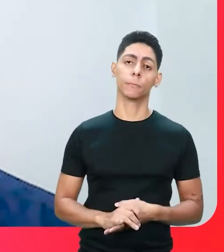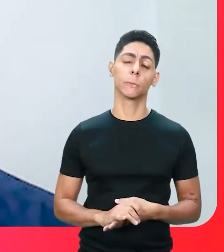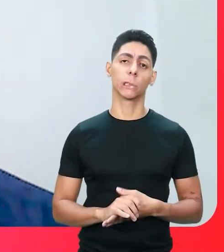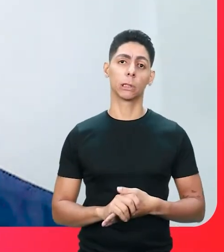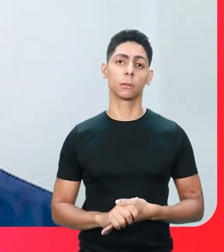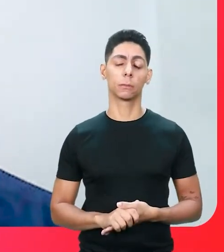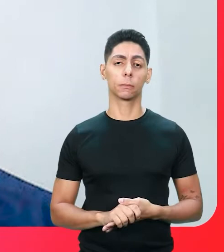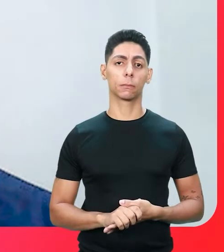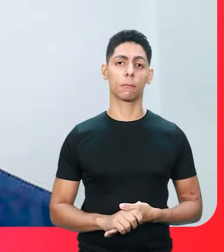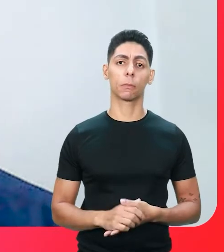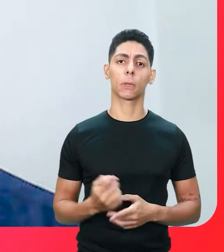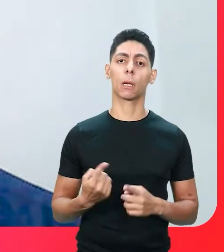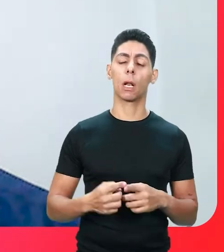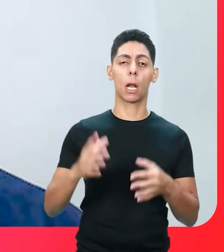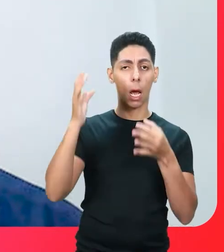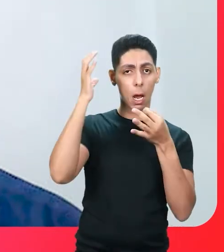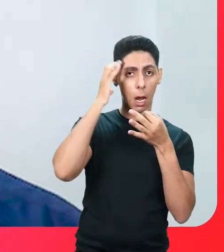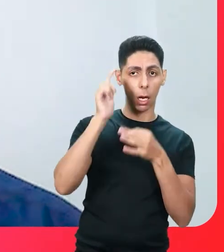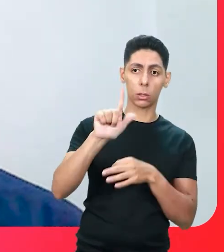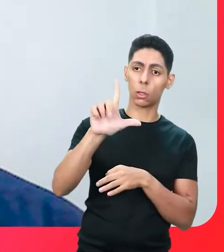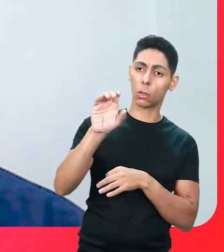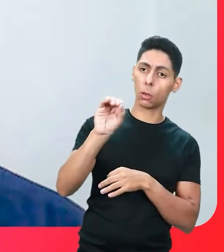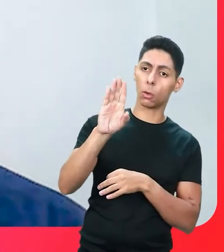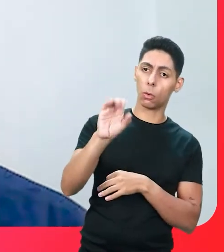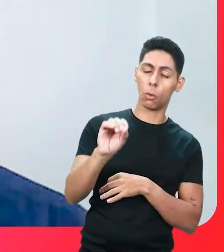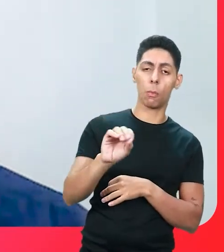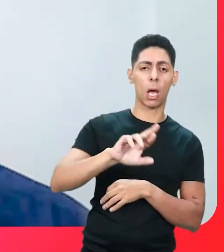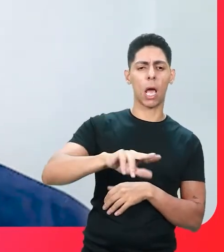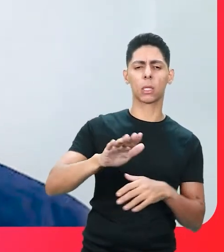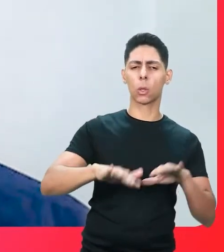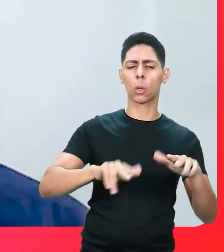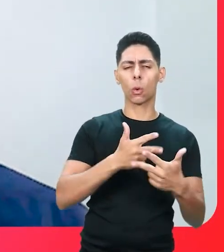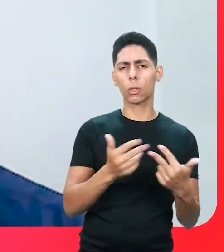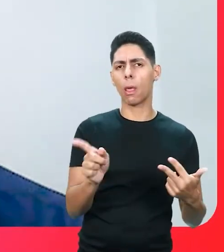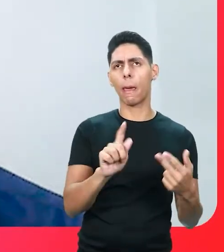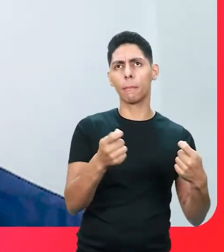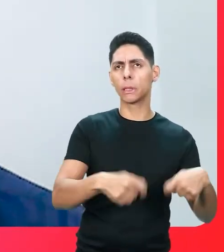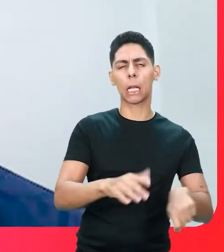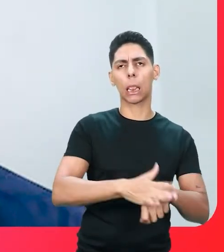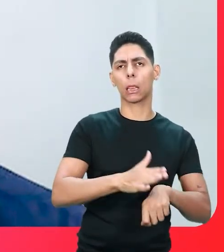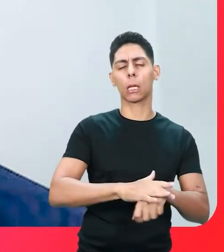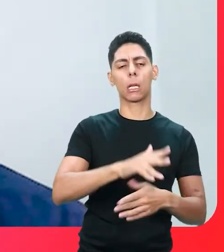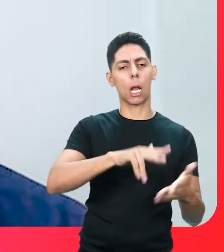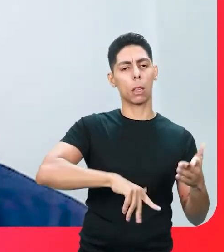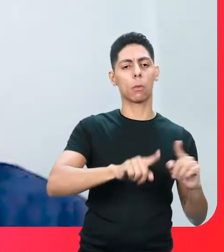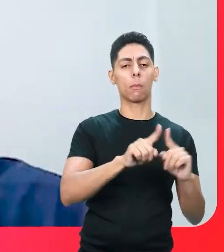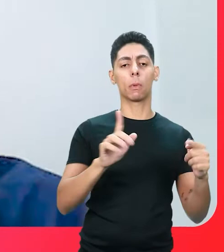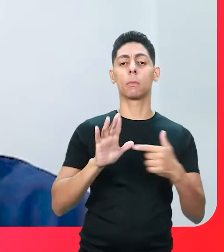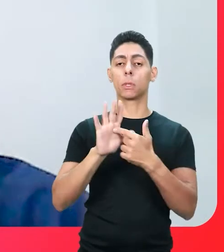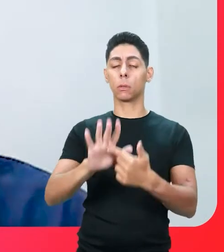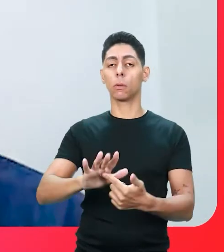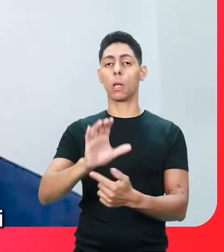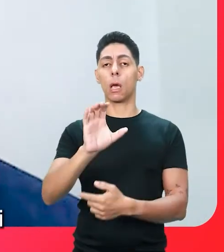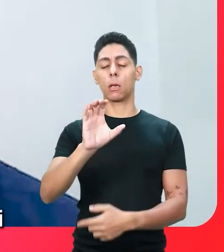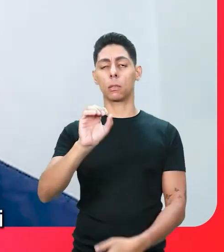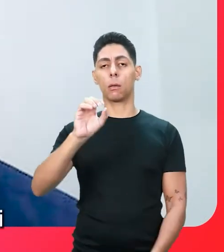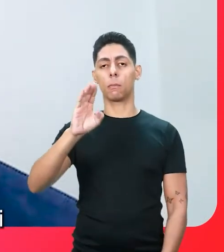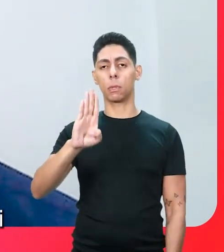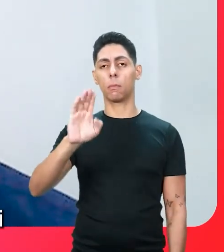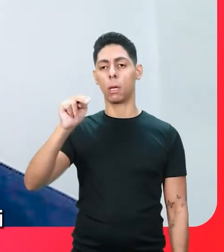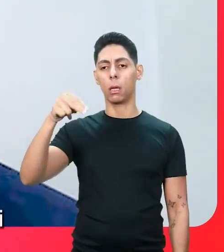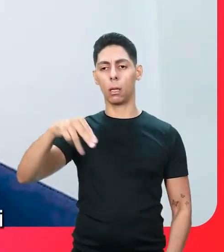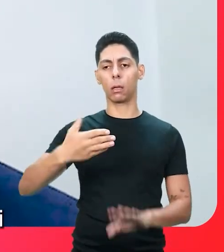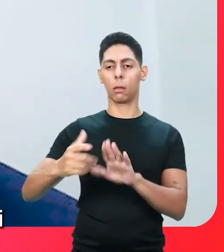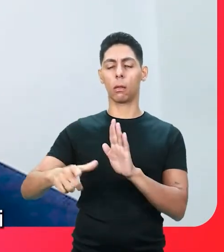fui na Rádio Globo, nem tudo depende tanto da leitura, mas eu fui apresentador da Rede CBN antes da Rádio Globo, né? Eu fui